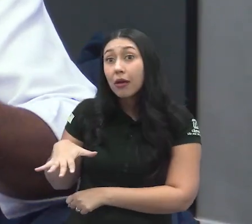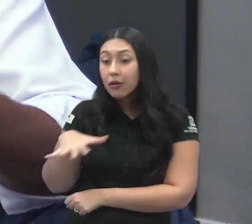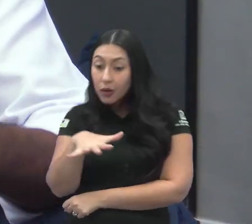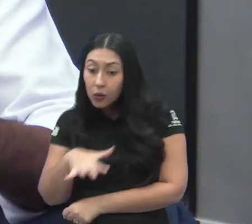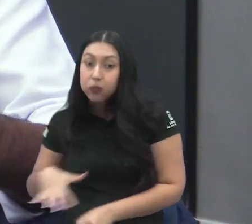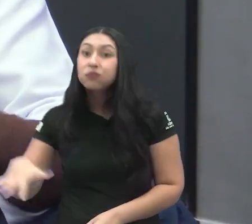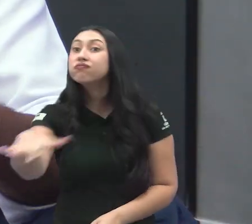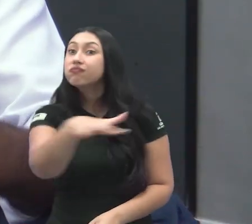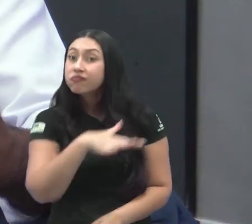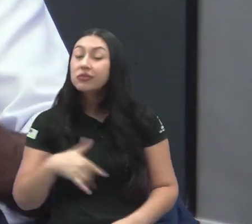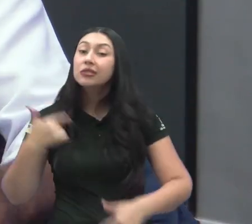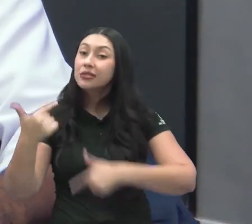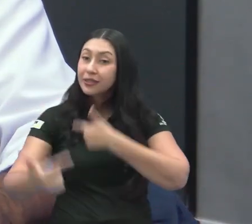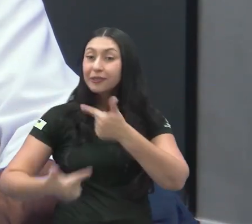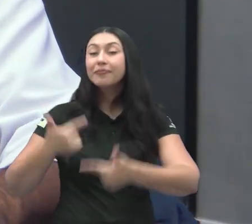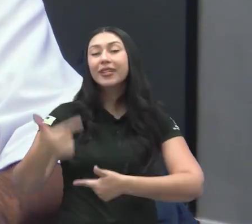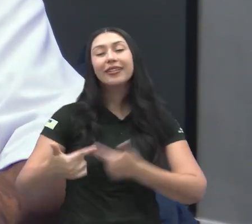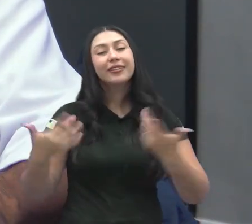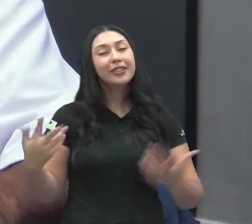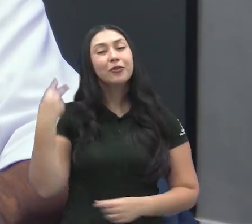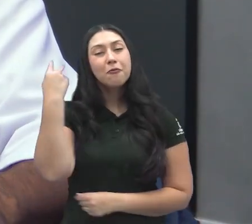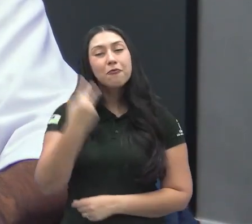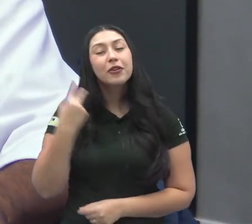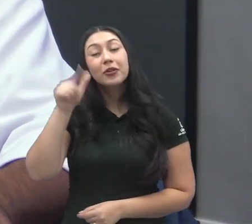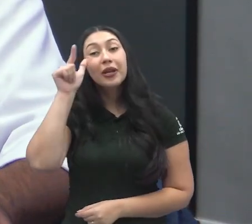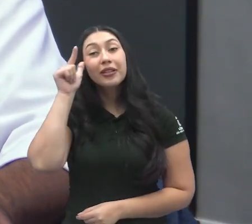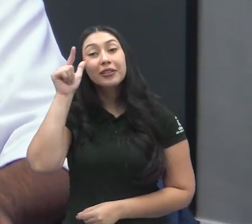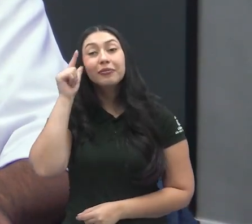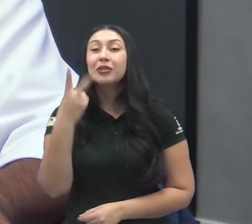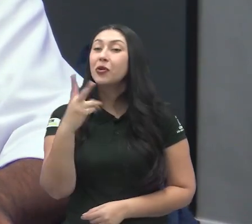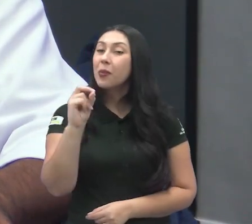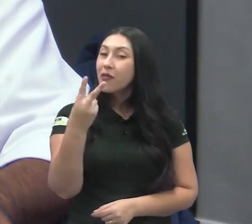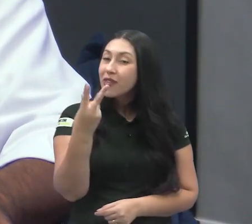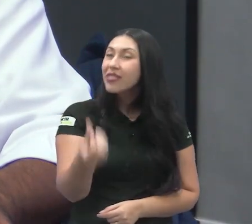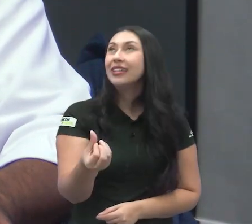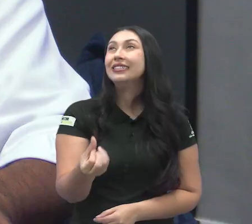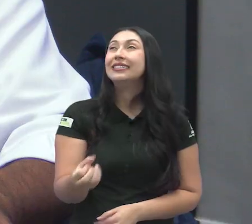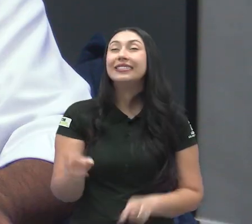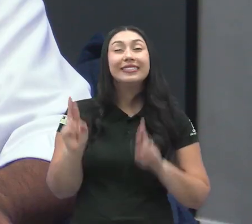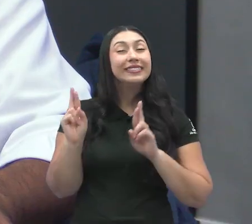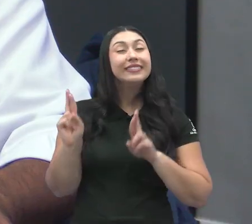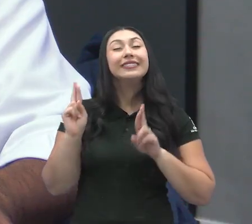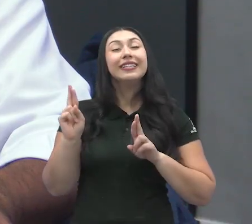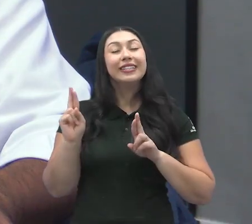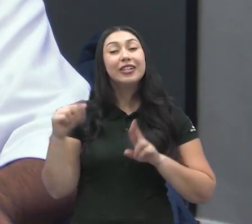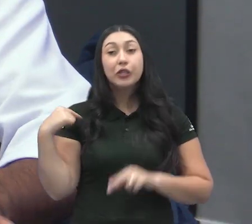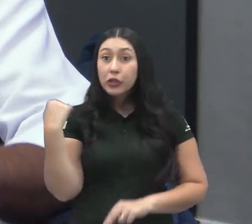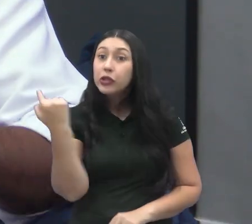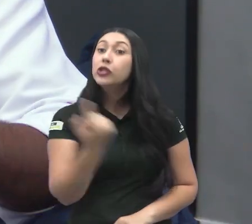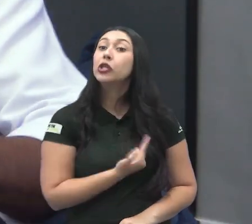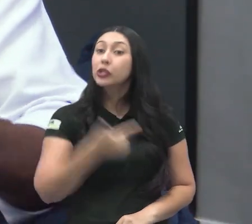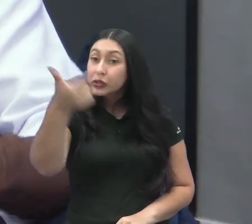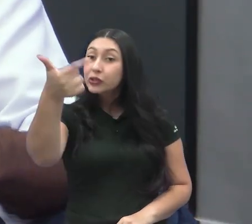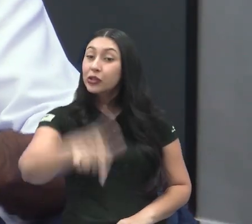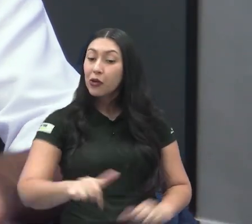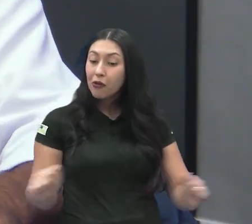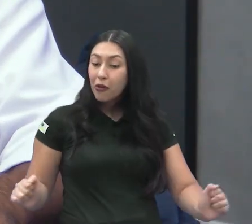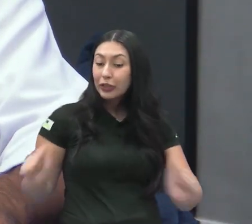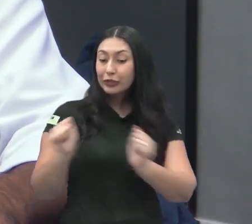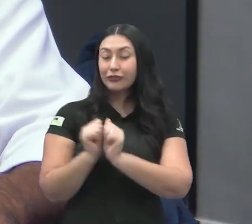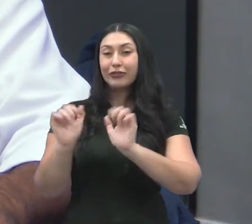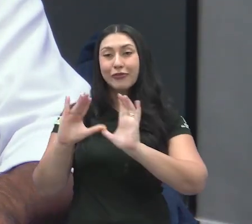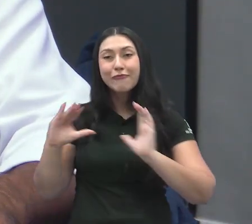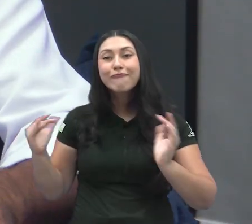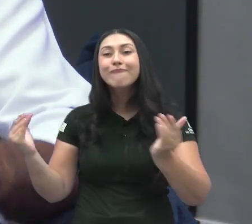ele é eleito para trabalhar pela cidade. Então, o vereador Lino Bispo, em 2026, se Deus quiser, nós estaremos novamente junto